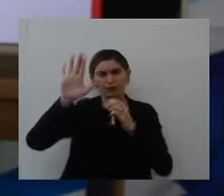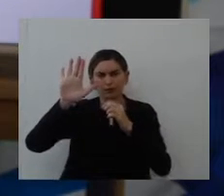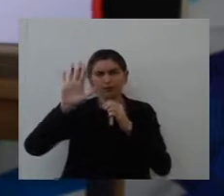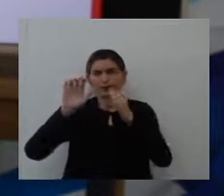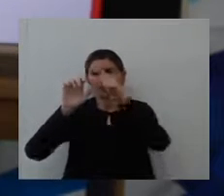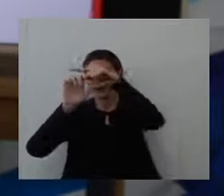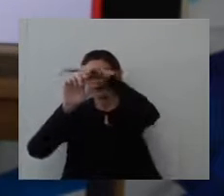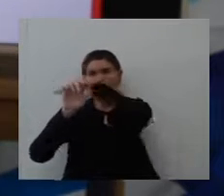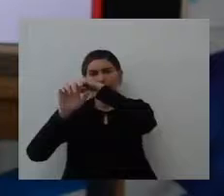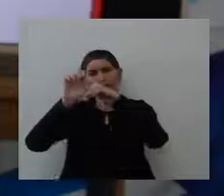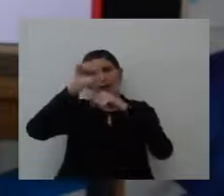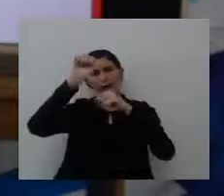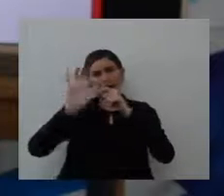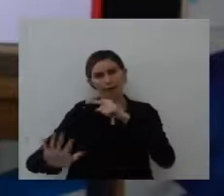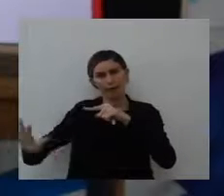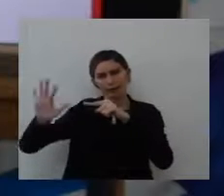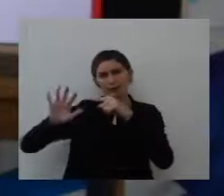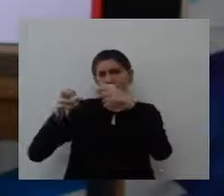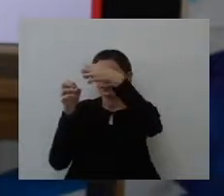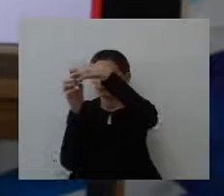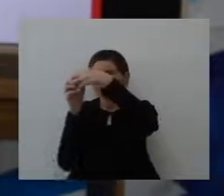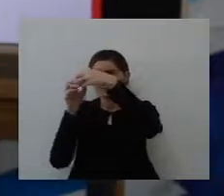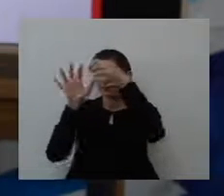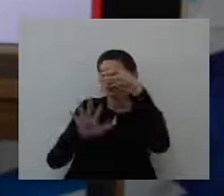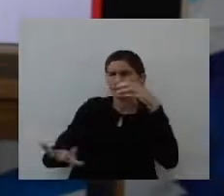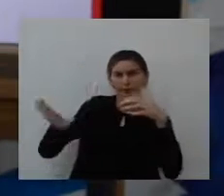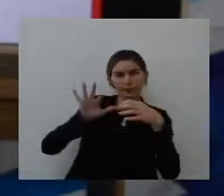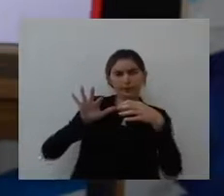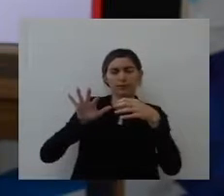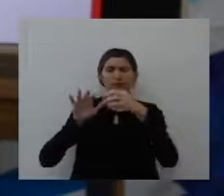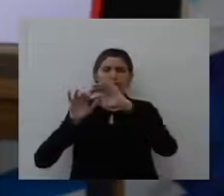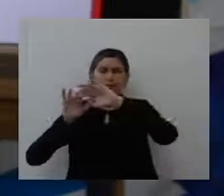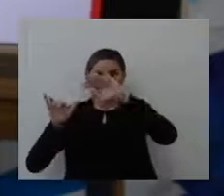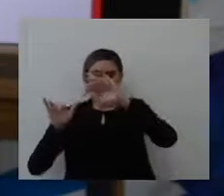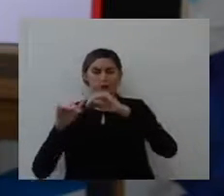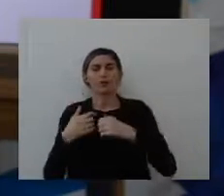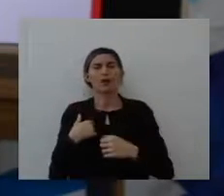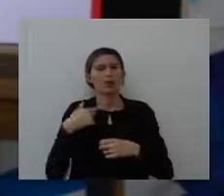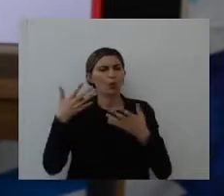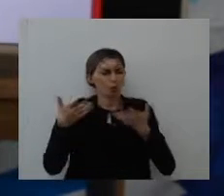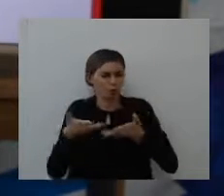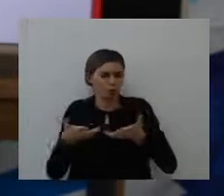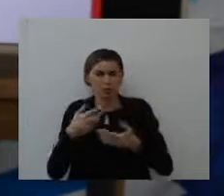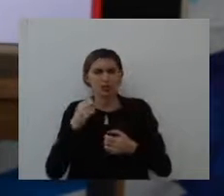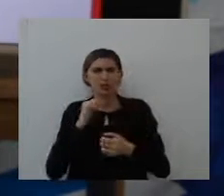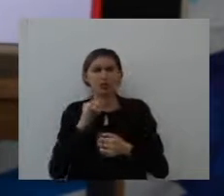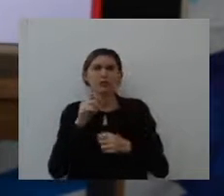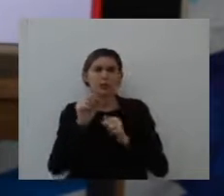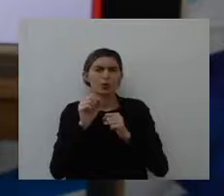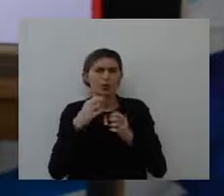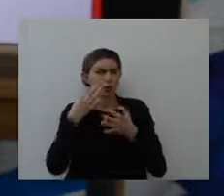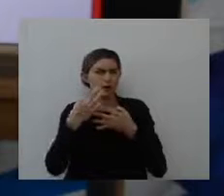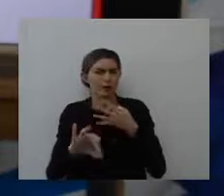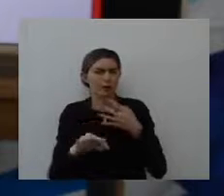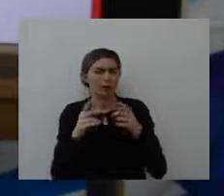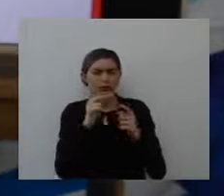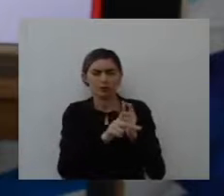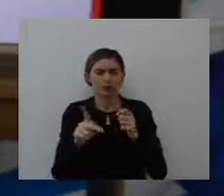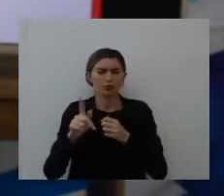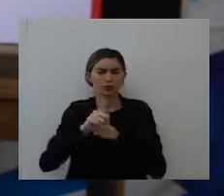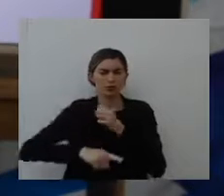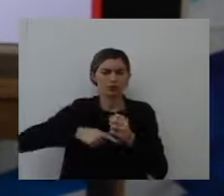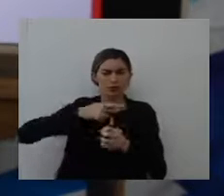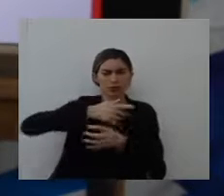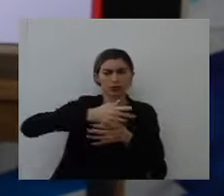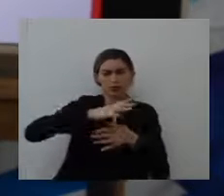a Ásia. A região hoje em dia, se não me falha a memória, você pode confirmar isso com o professor de geografia, é